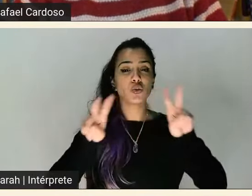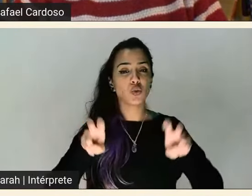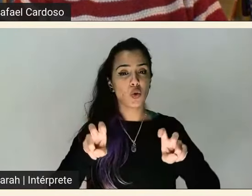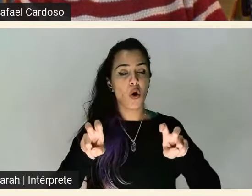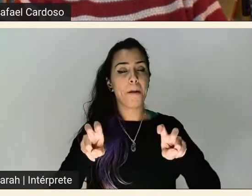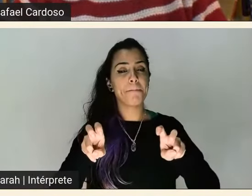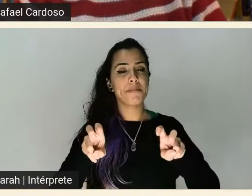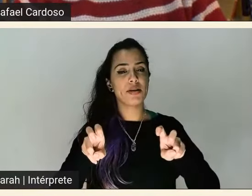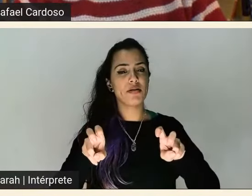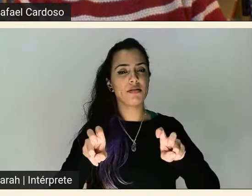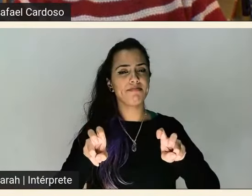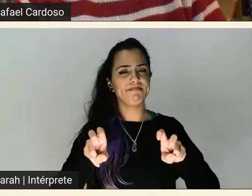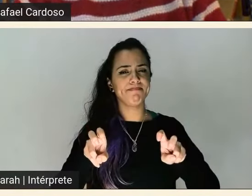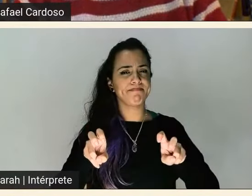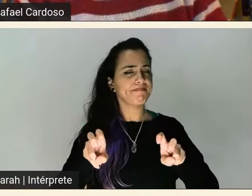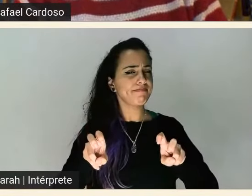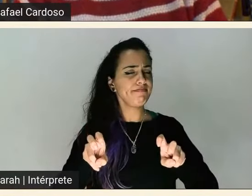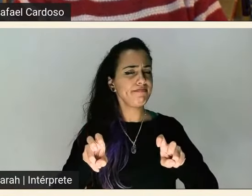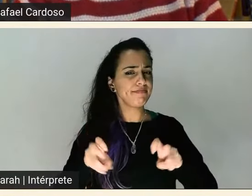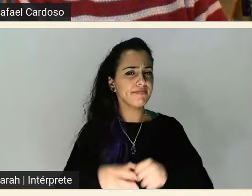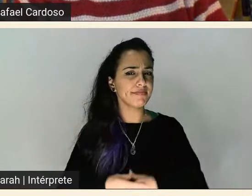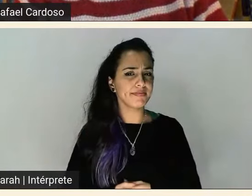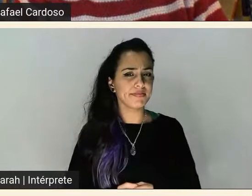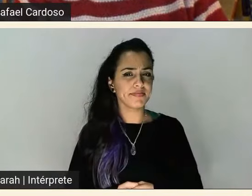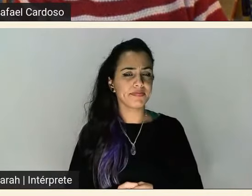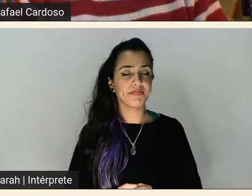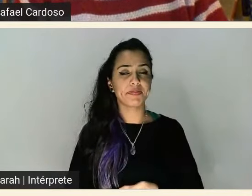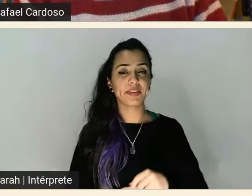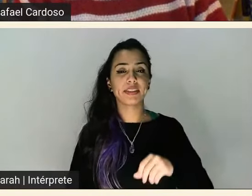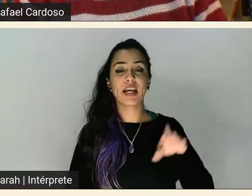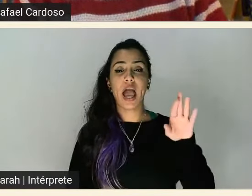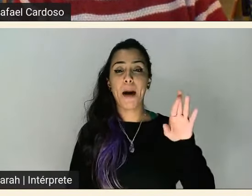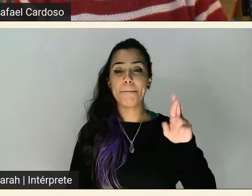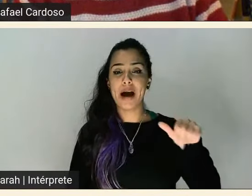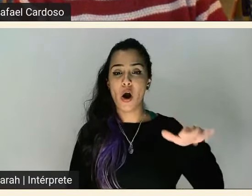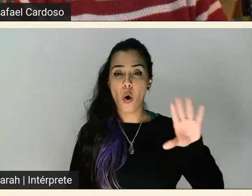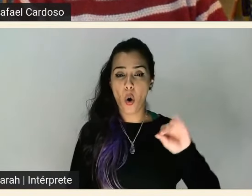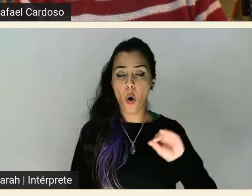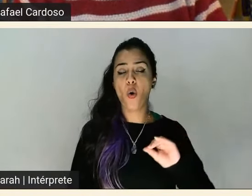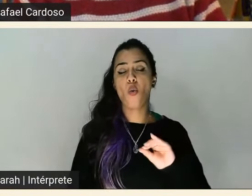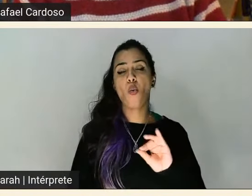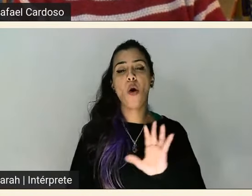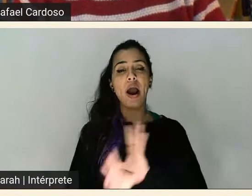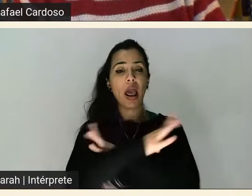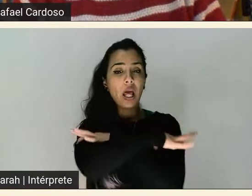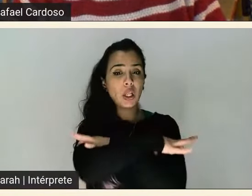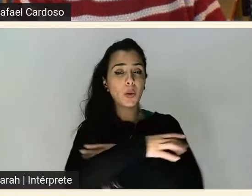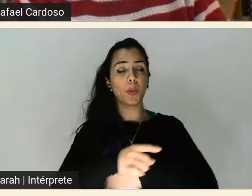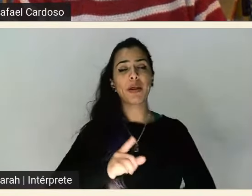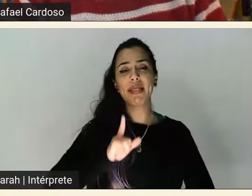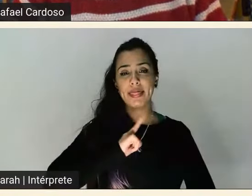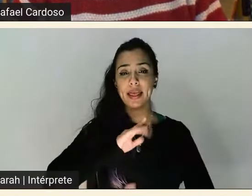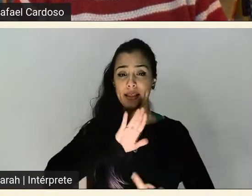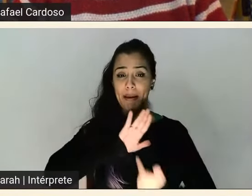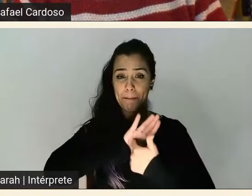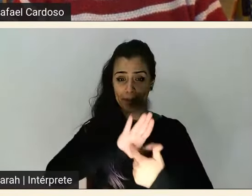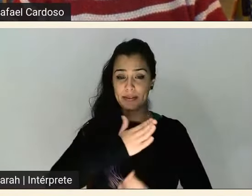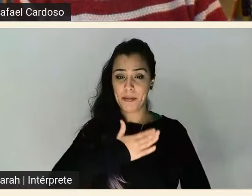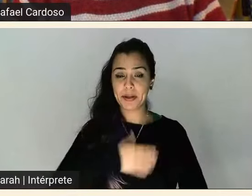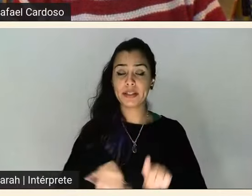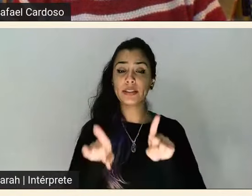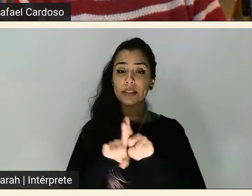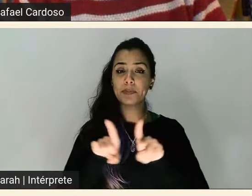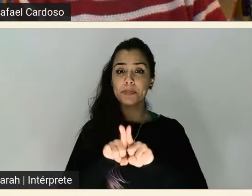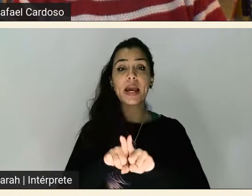a relação que o Roger Bastide fez entre barroco e candomblé. Isso tá, eu estava a nota lá na minha apresentação. Eu acho